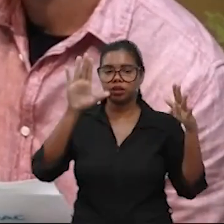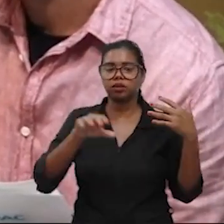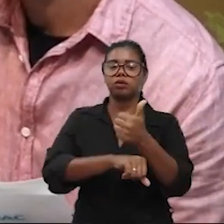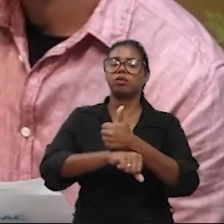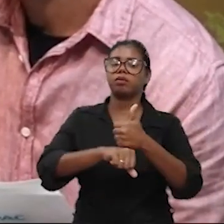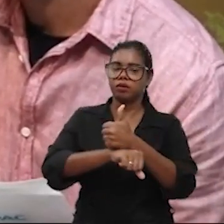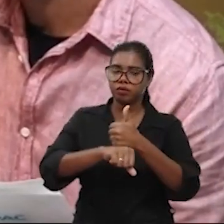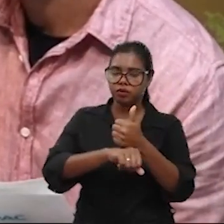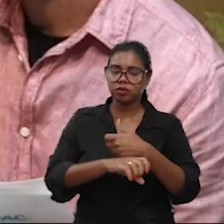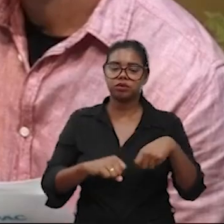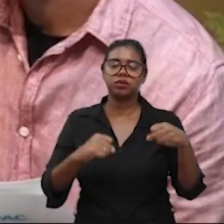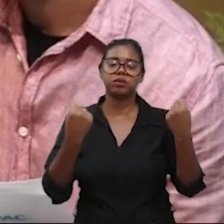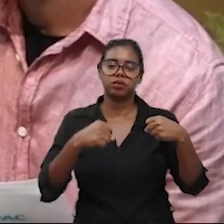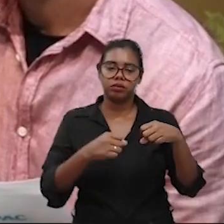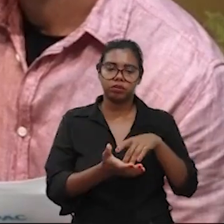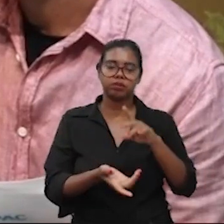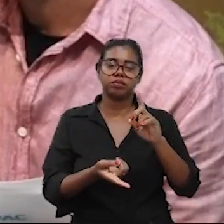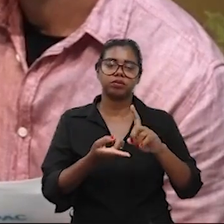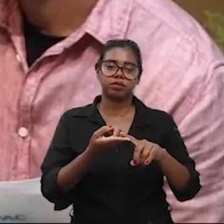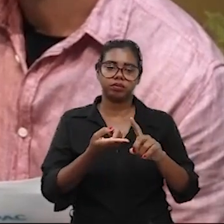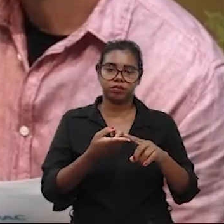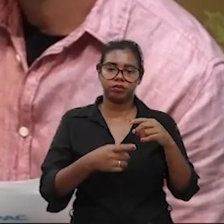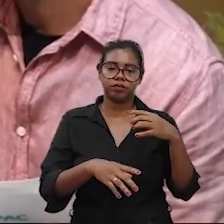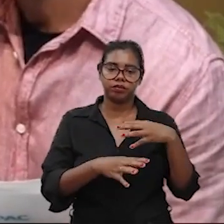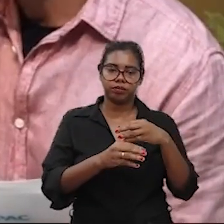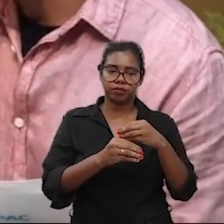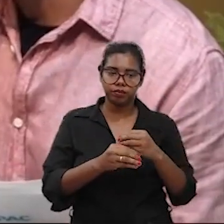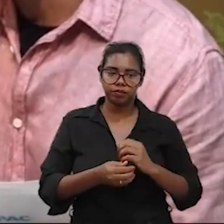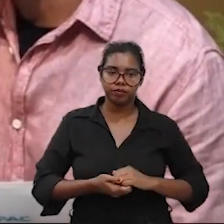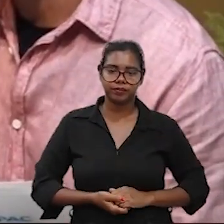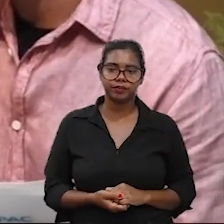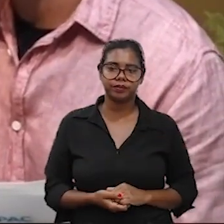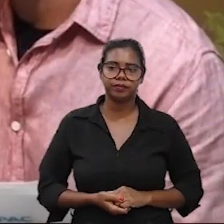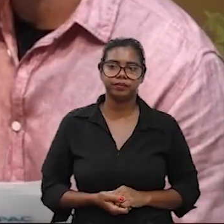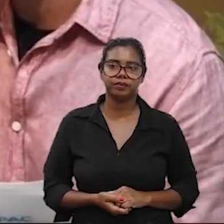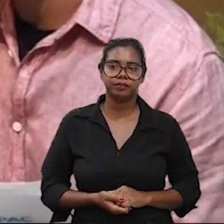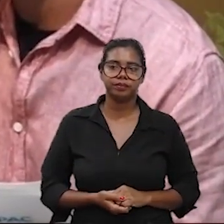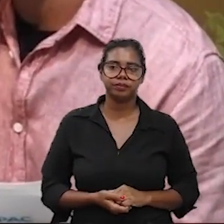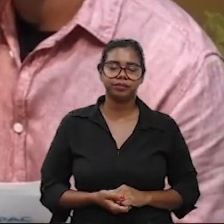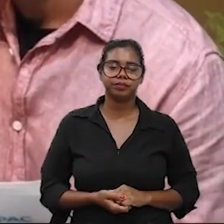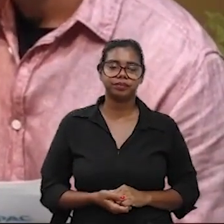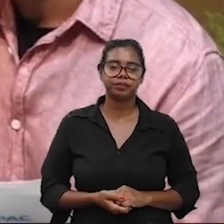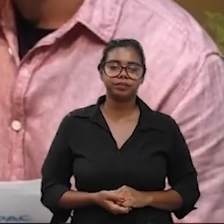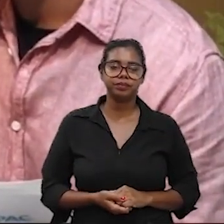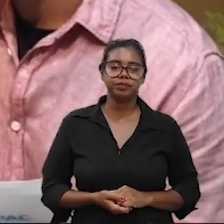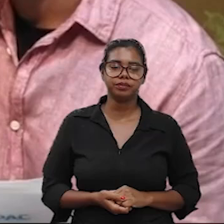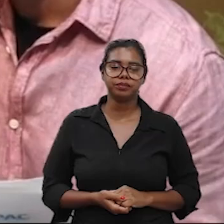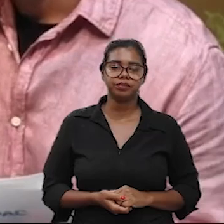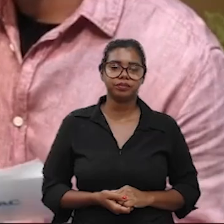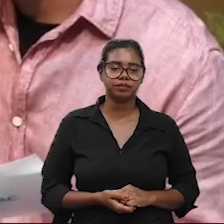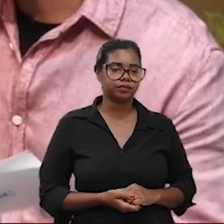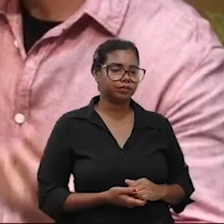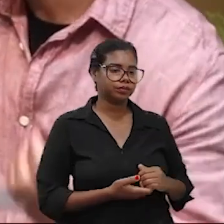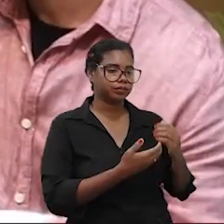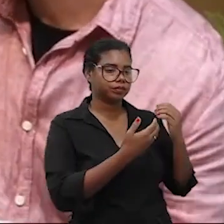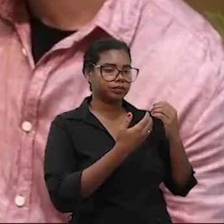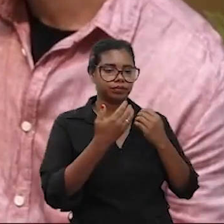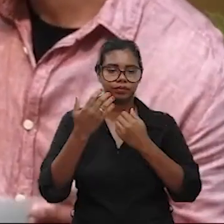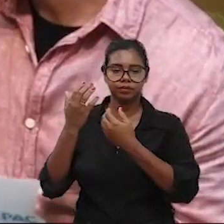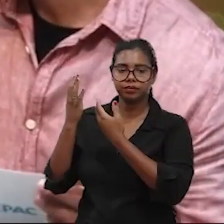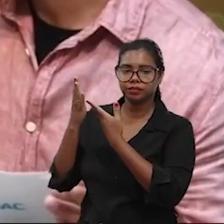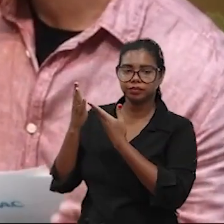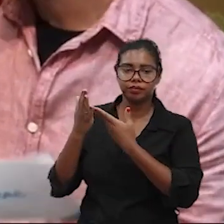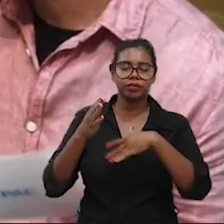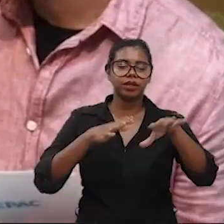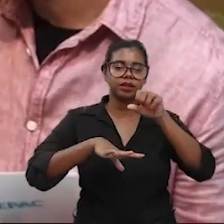fazer disso, não é esse momento. Até porque o surdo ele precisa se apropriar disso